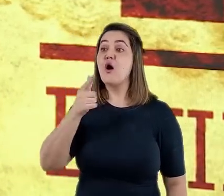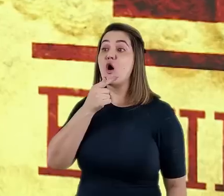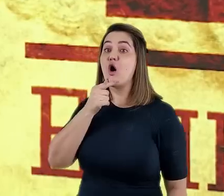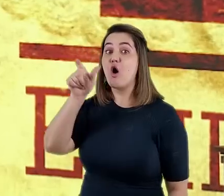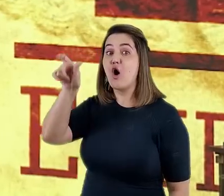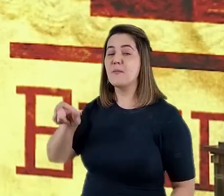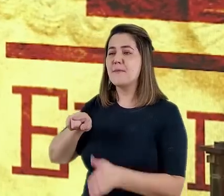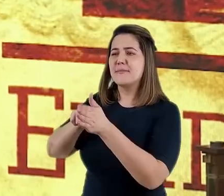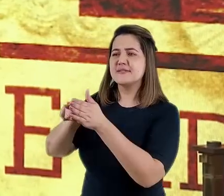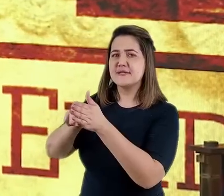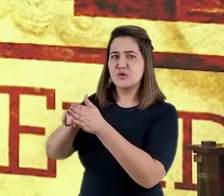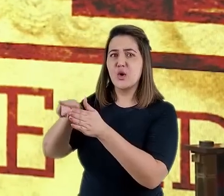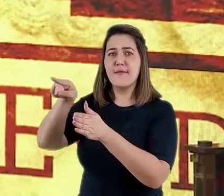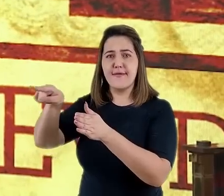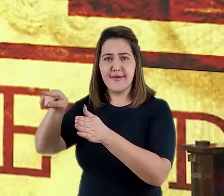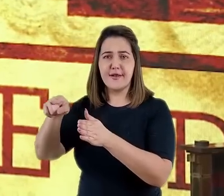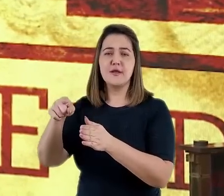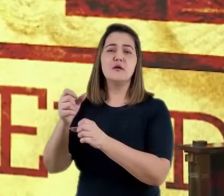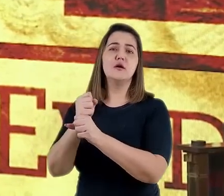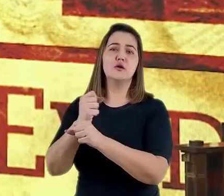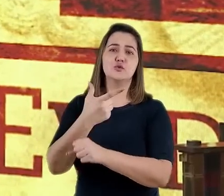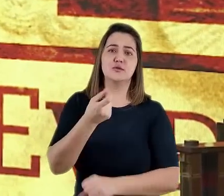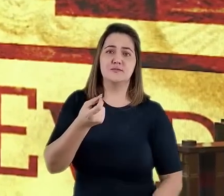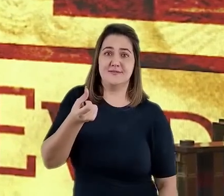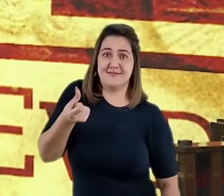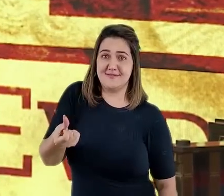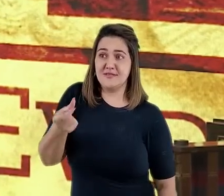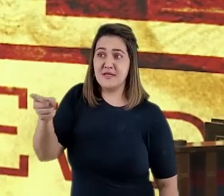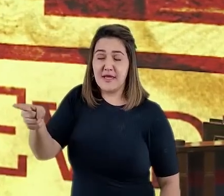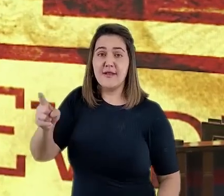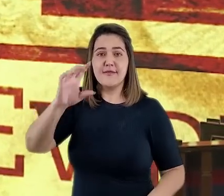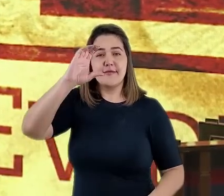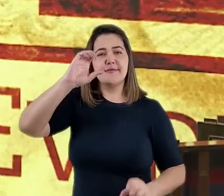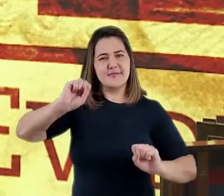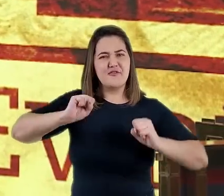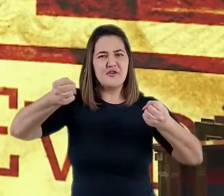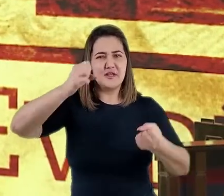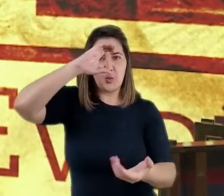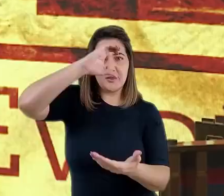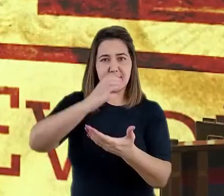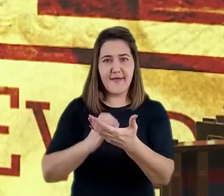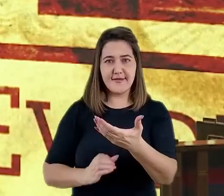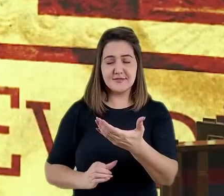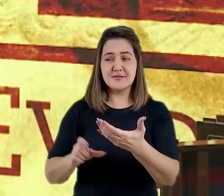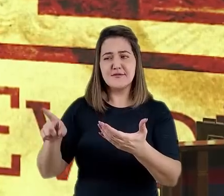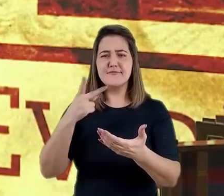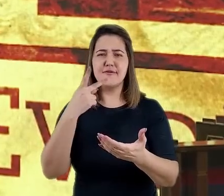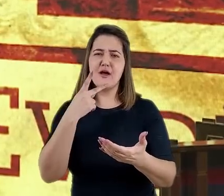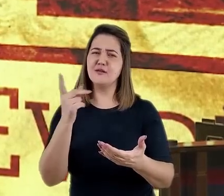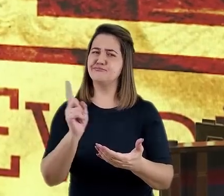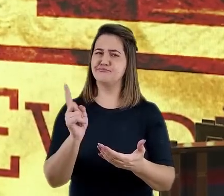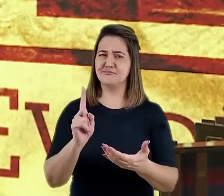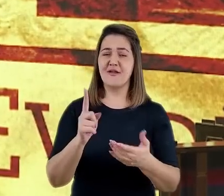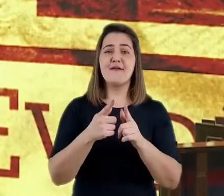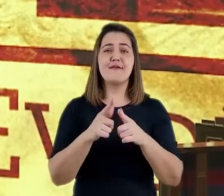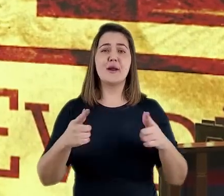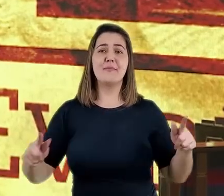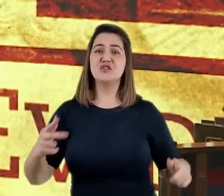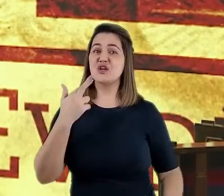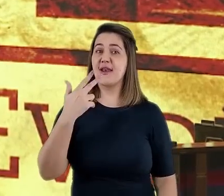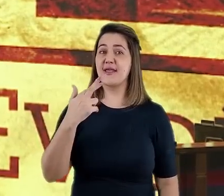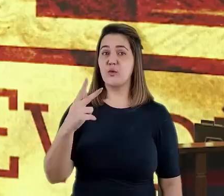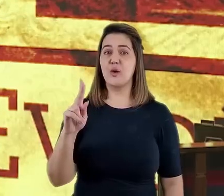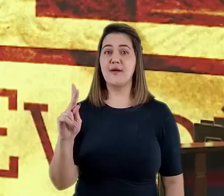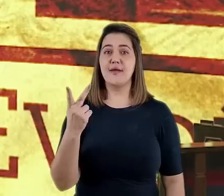o pesquisador Martin Prosbel defendeu uma tese doutoral nos Estados Unidos, na qual descobriu que a gramática